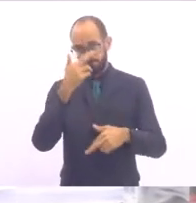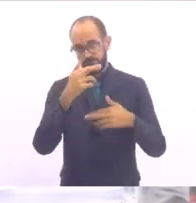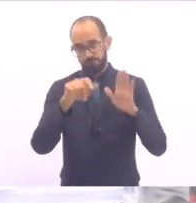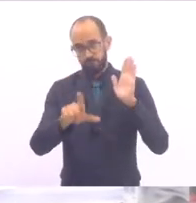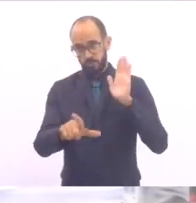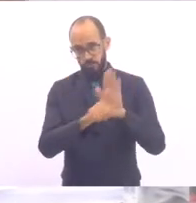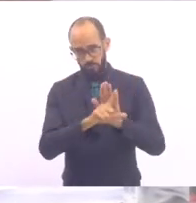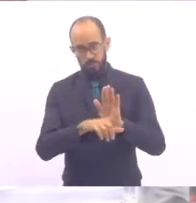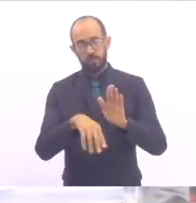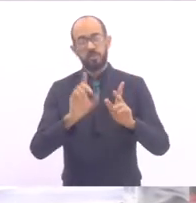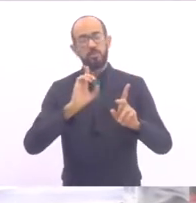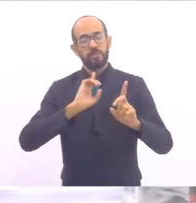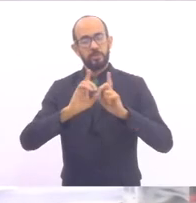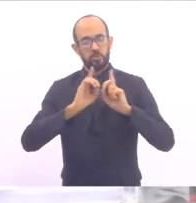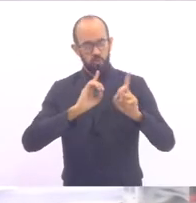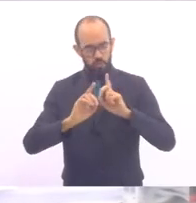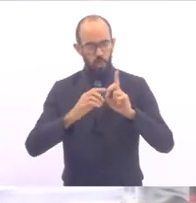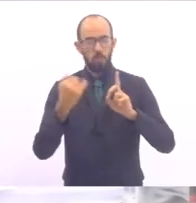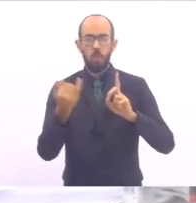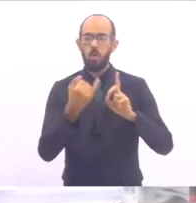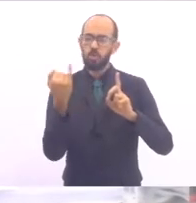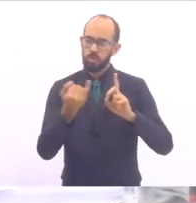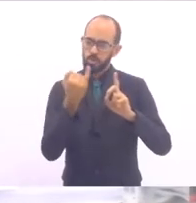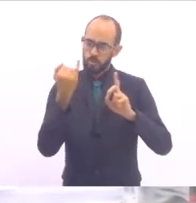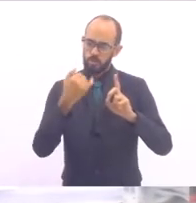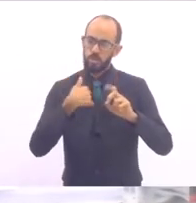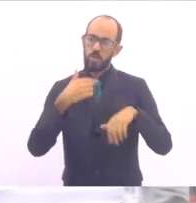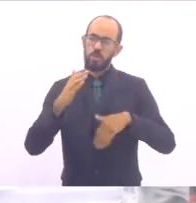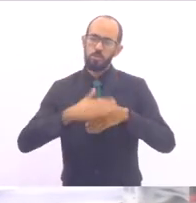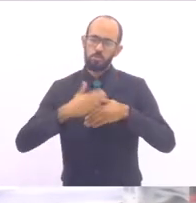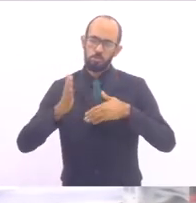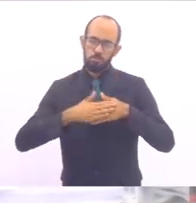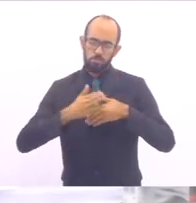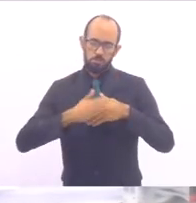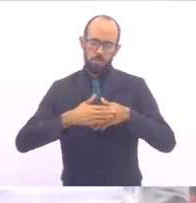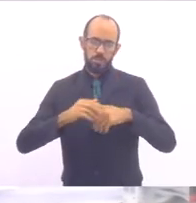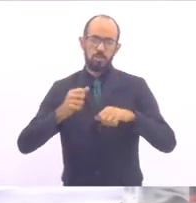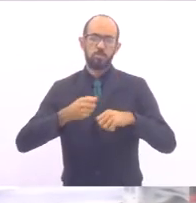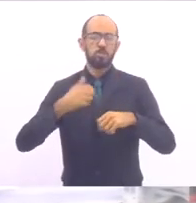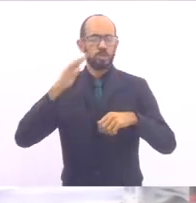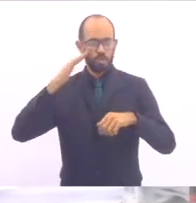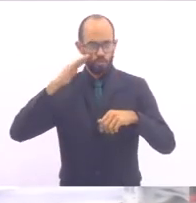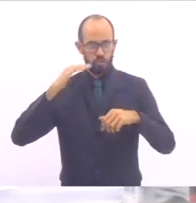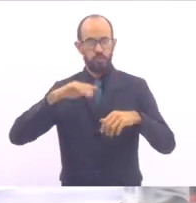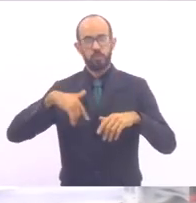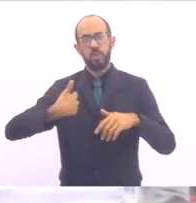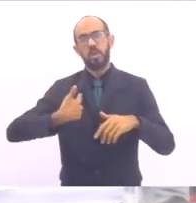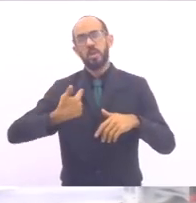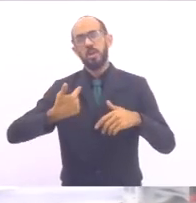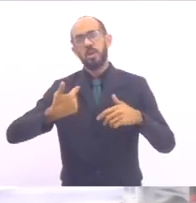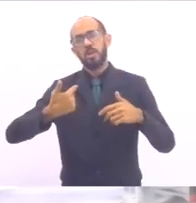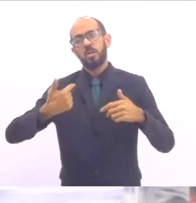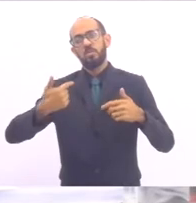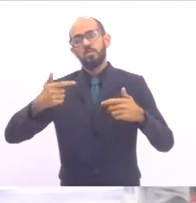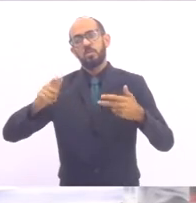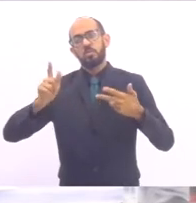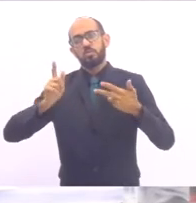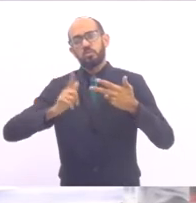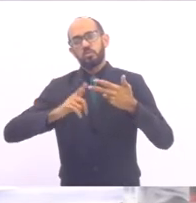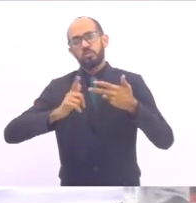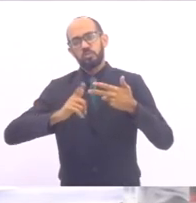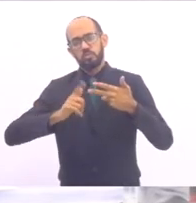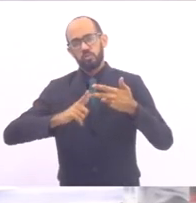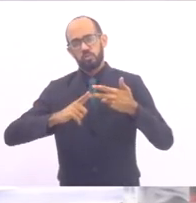grande discussão, importante, necessária, eu mesmo me esclareci o que, é que eu tenho que fazer. E essa questão do Recicla também eu